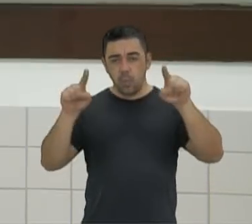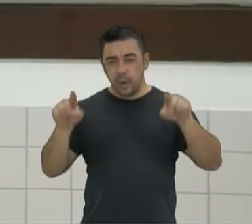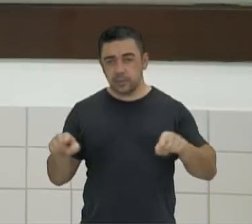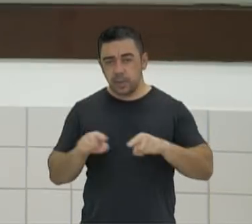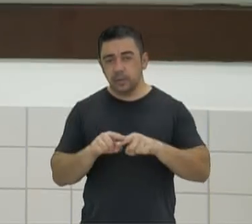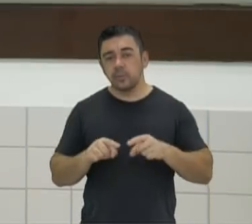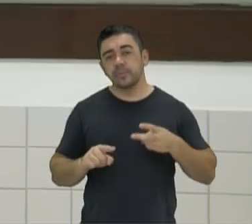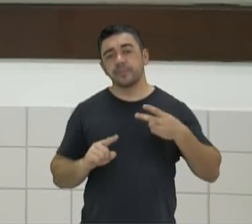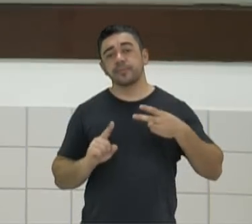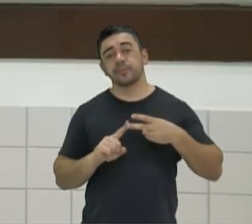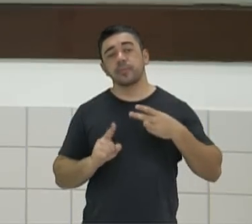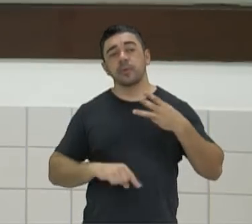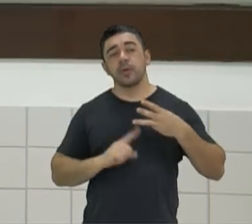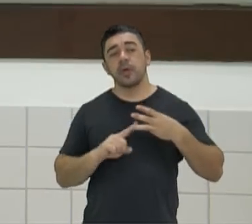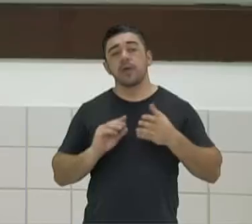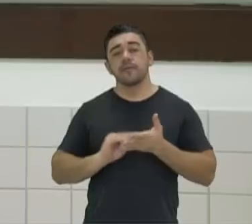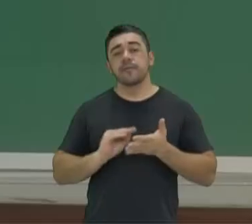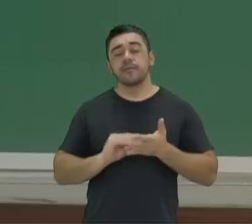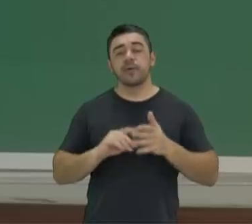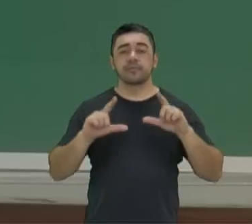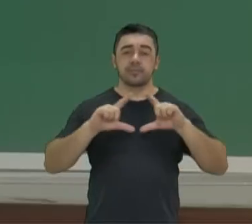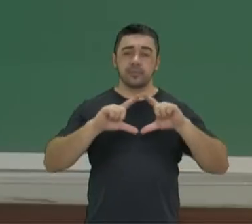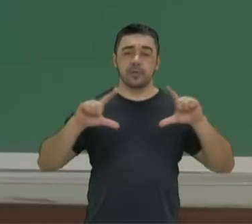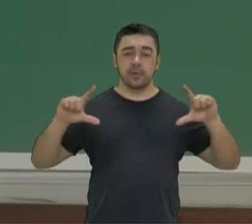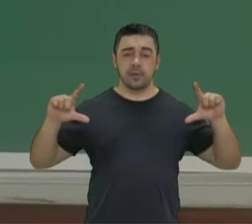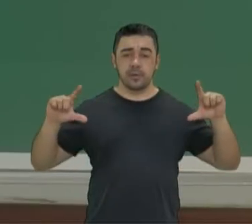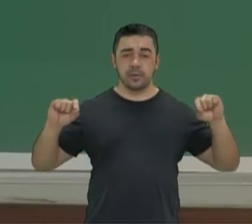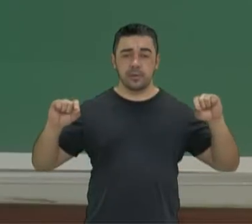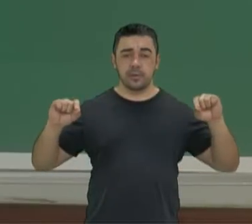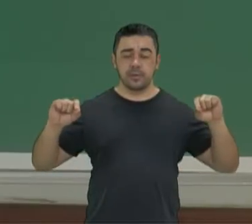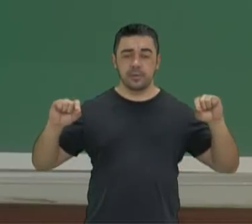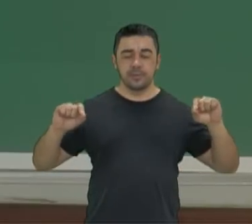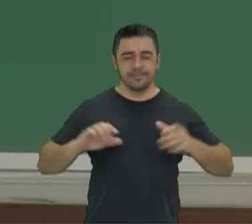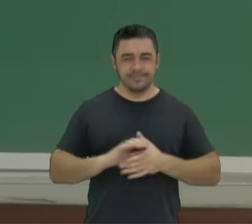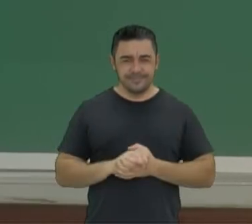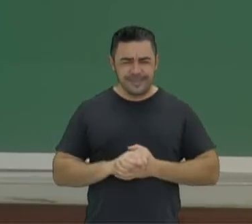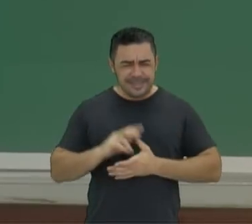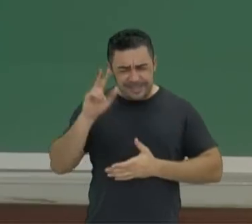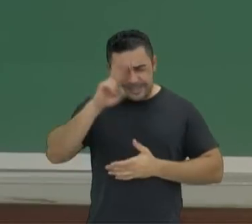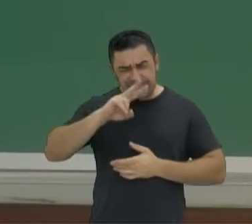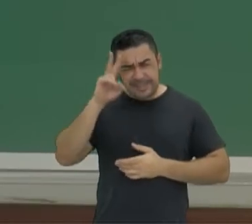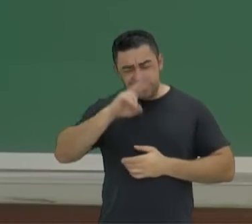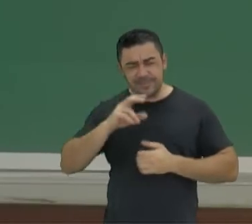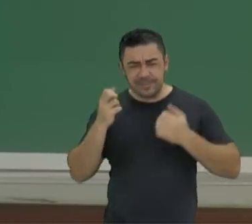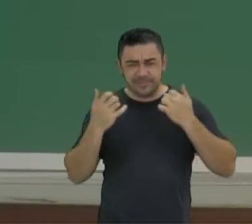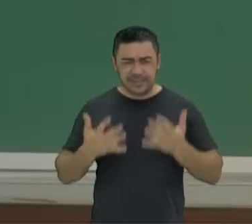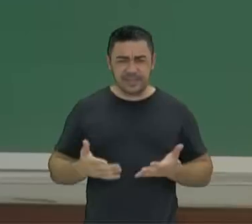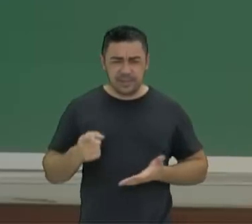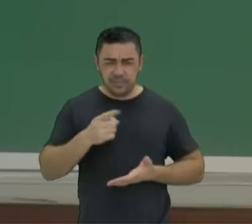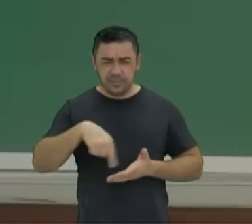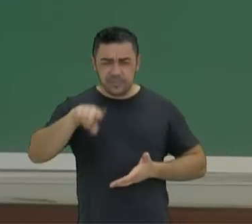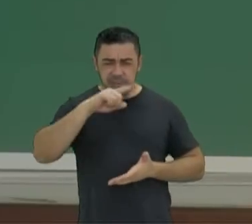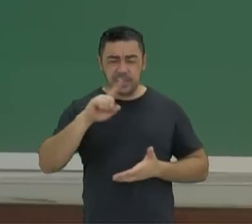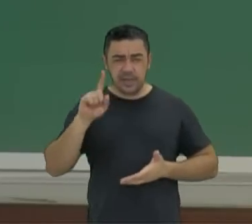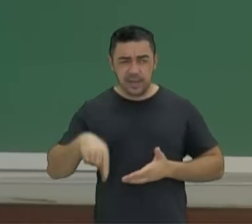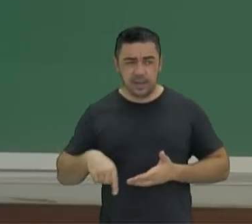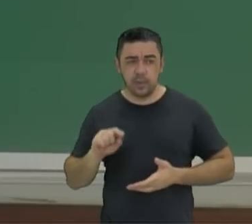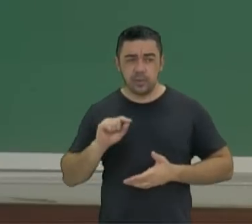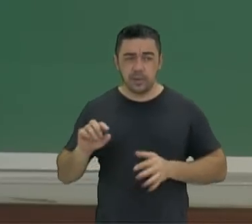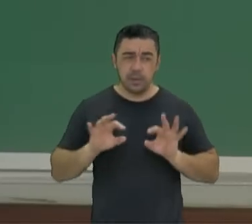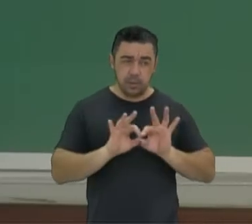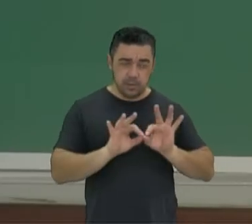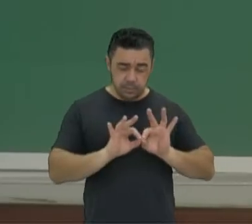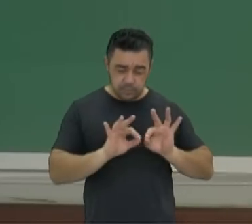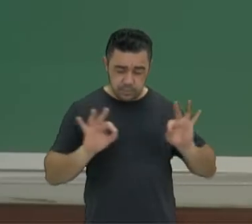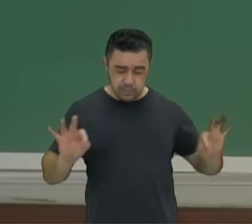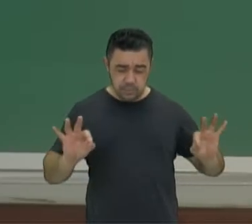relembrar quem? A área do retângulo. Lembra que a professora já falou para vocês? A área do retângulo é o